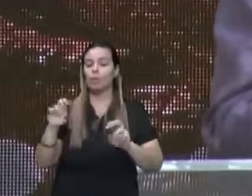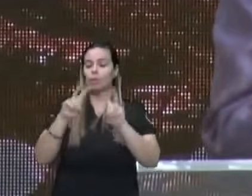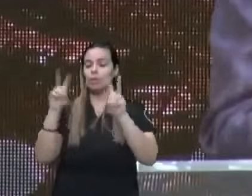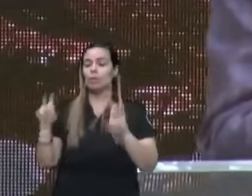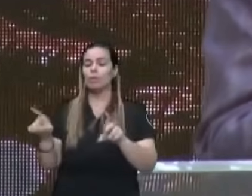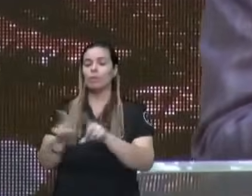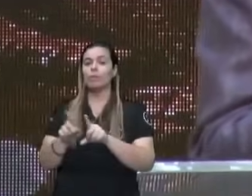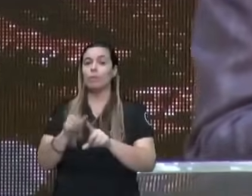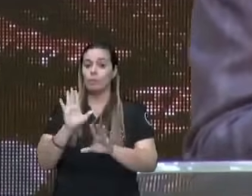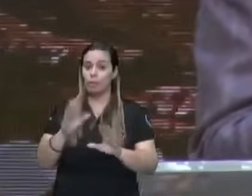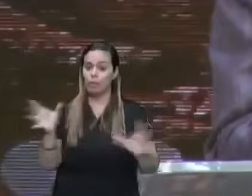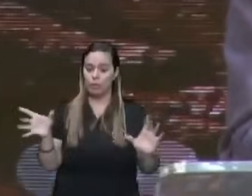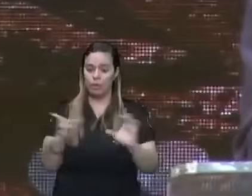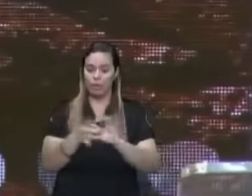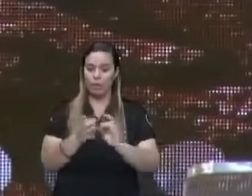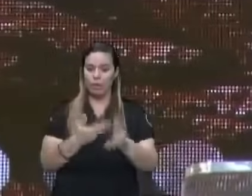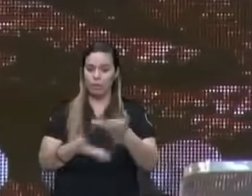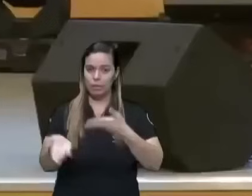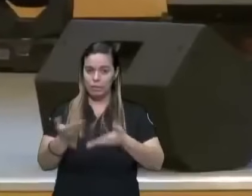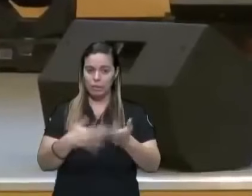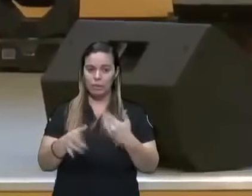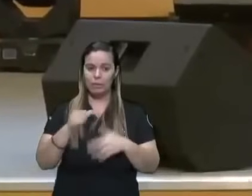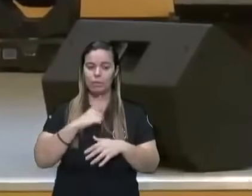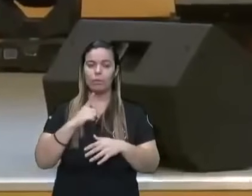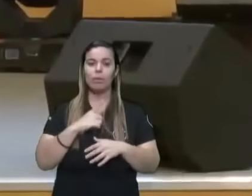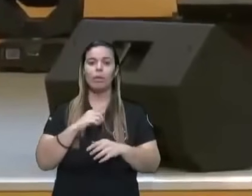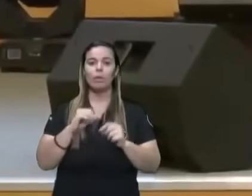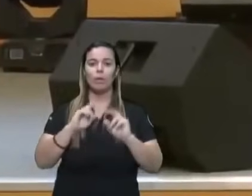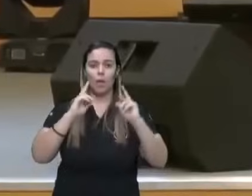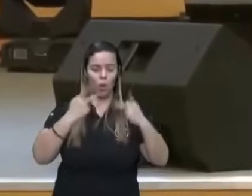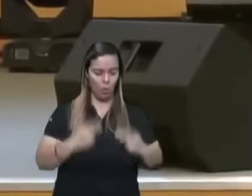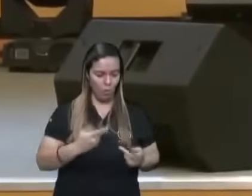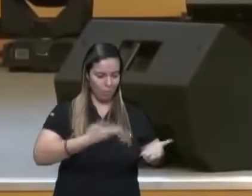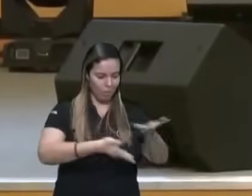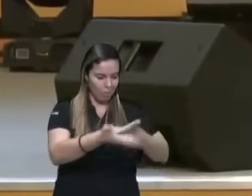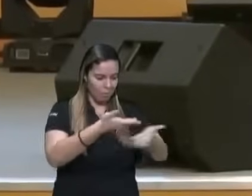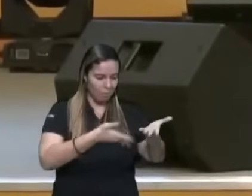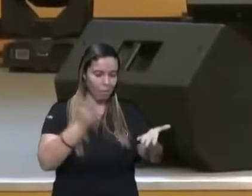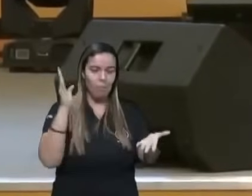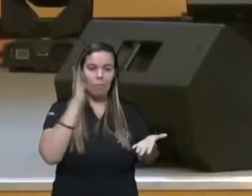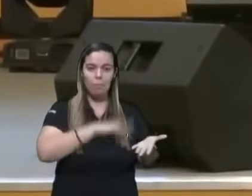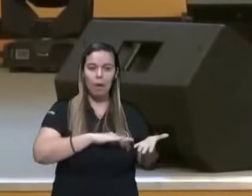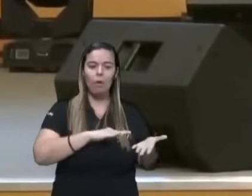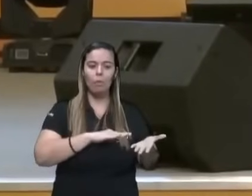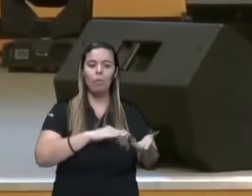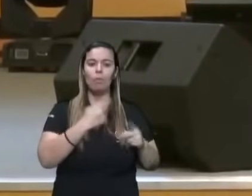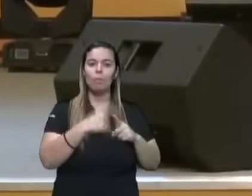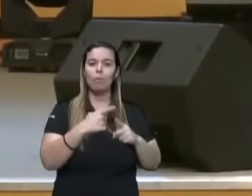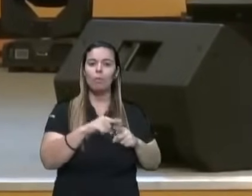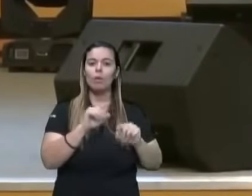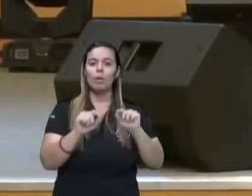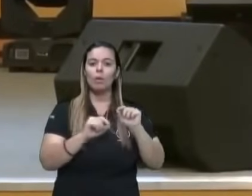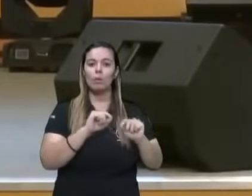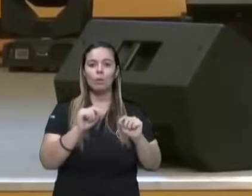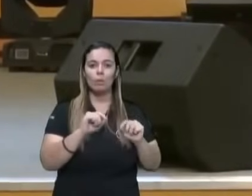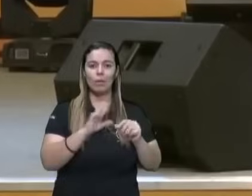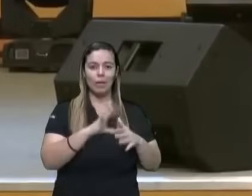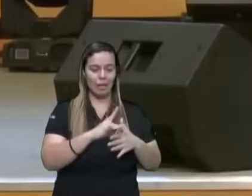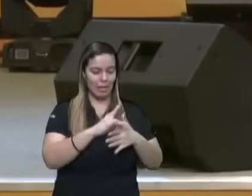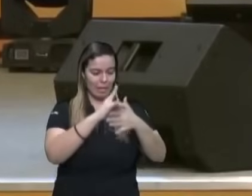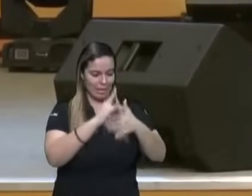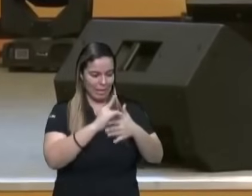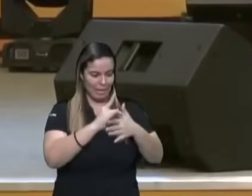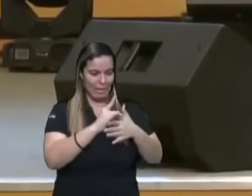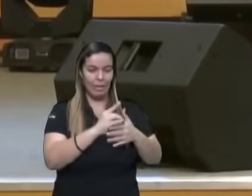aqui interligadas, né? Maldito o homem que confia no homem e faz da carne o seu